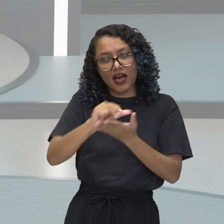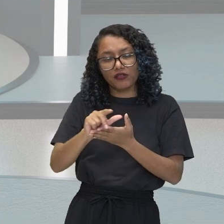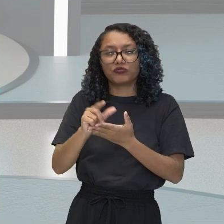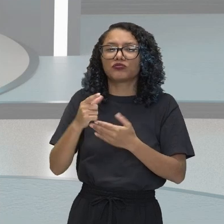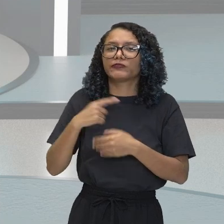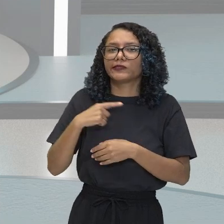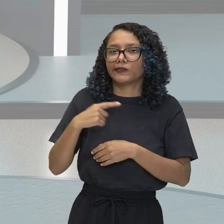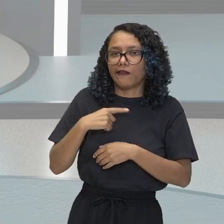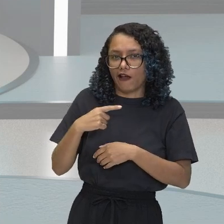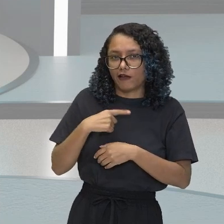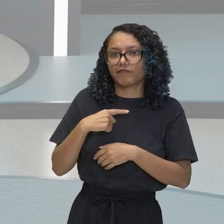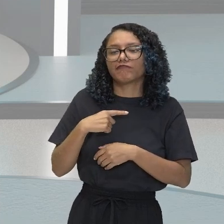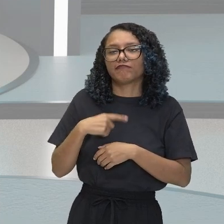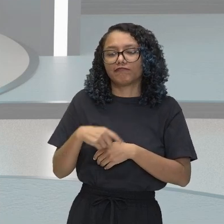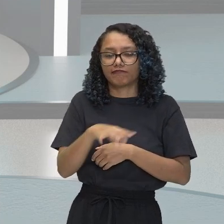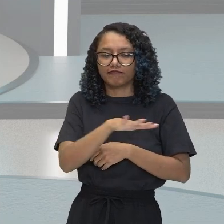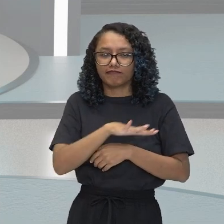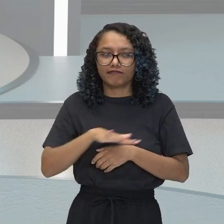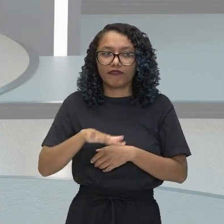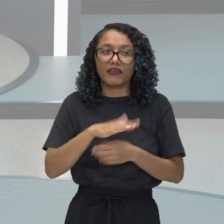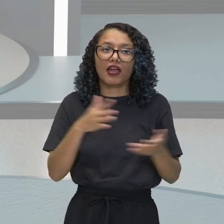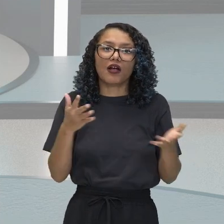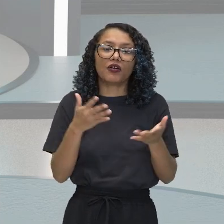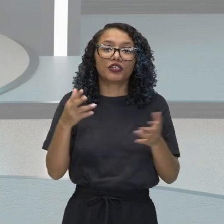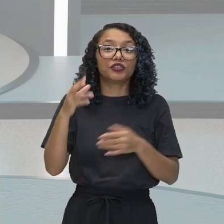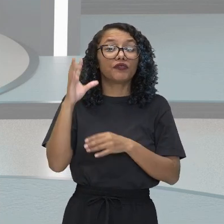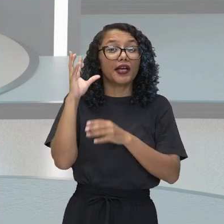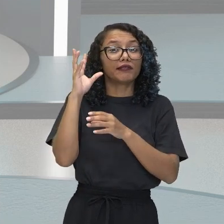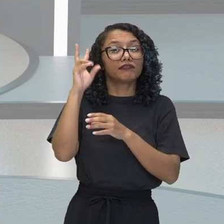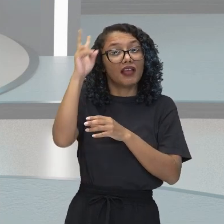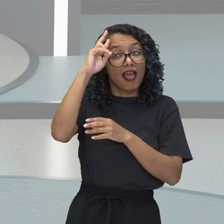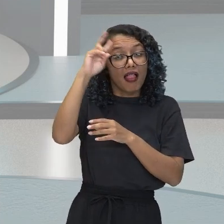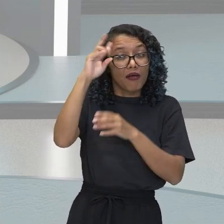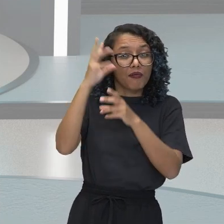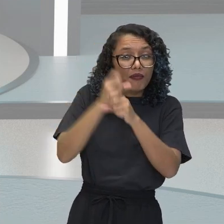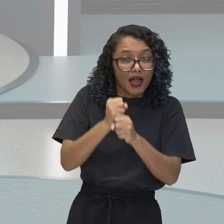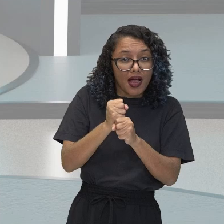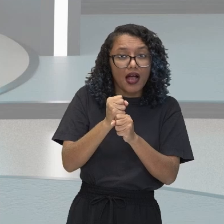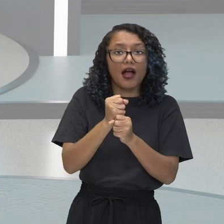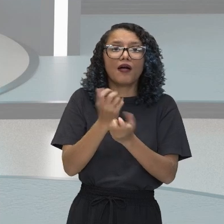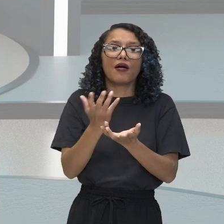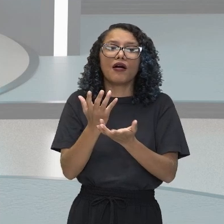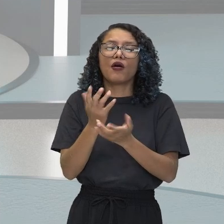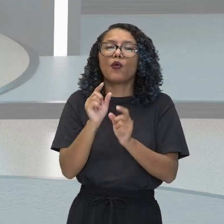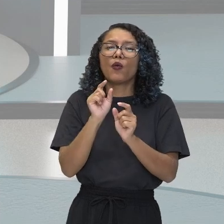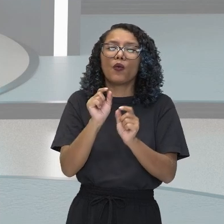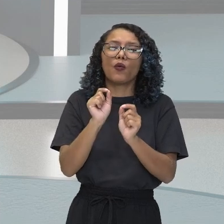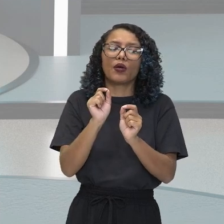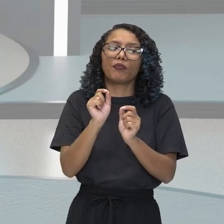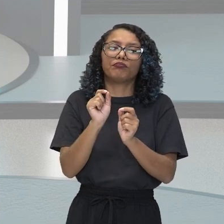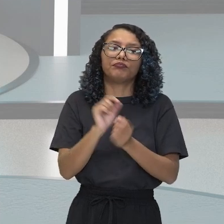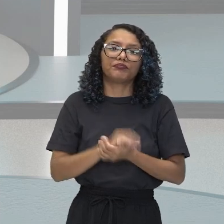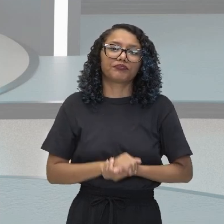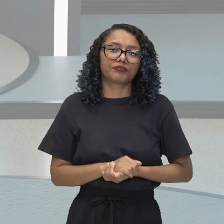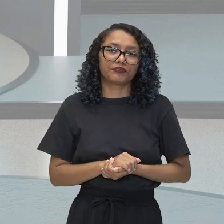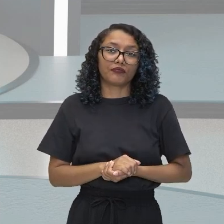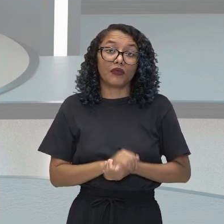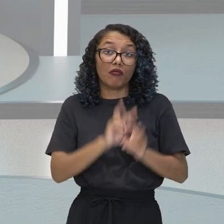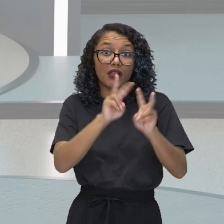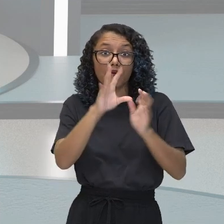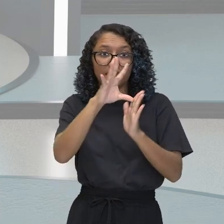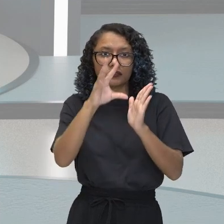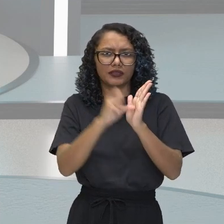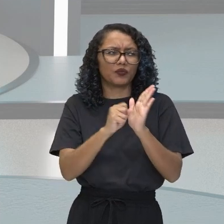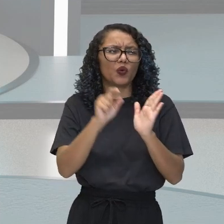começar recordando o que já estudamos sobre símbolo. Sim, o símbolo é o visível que